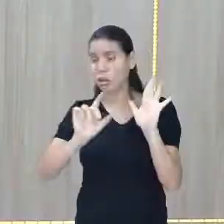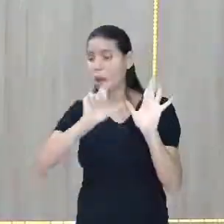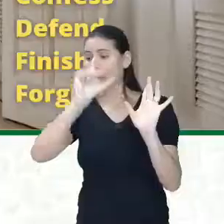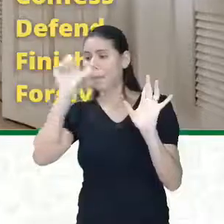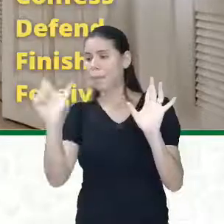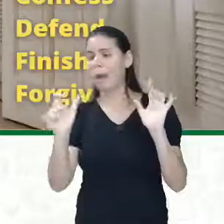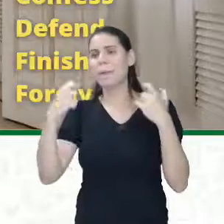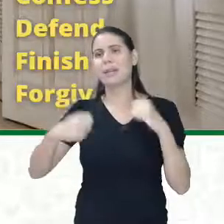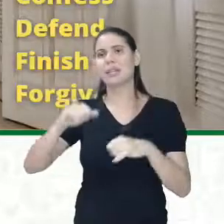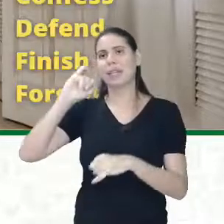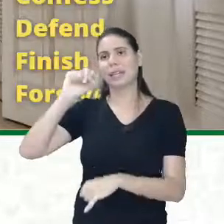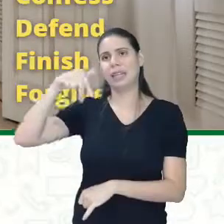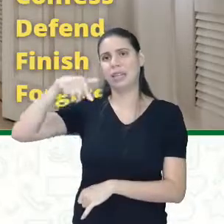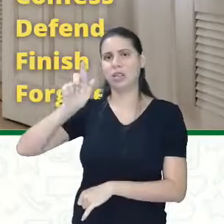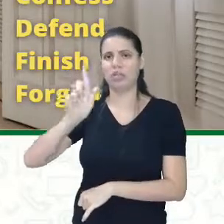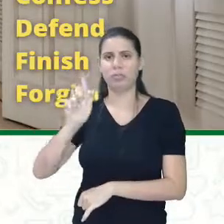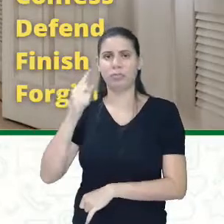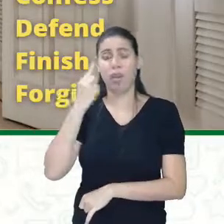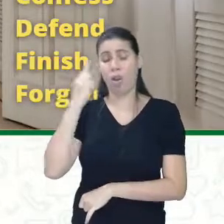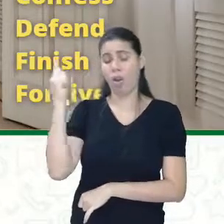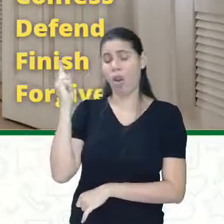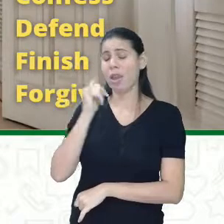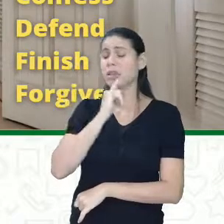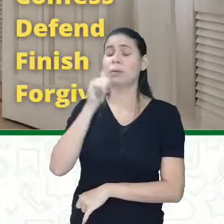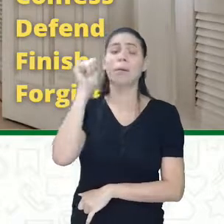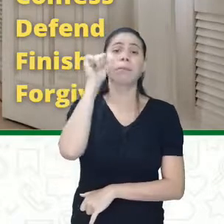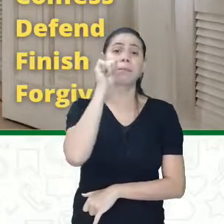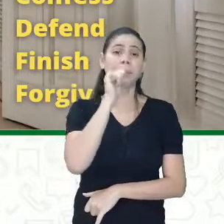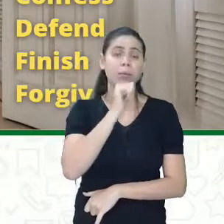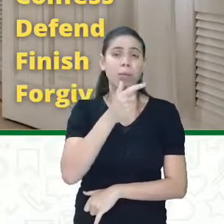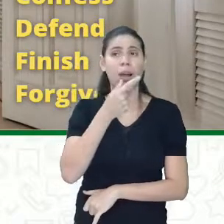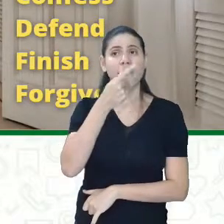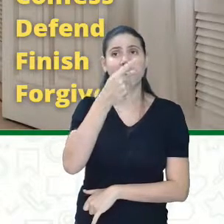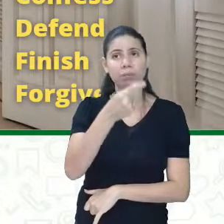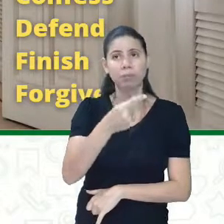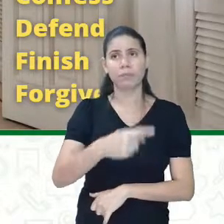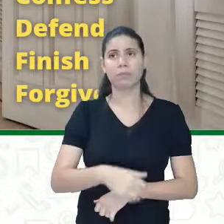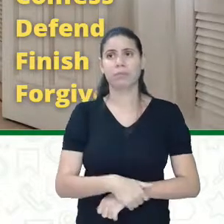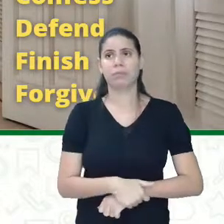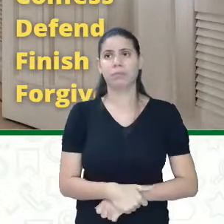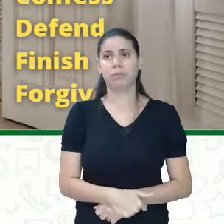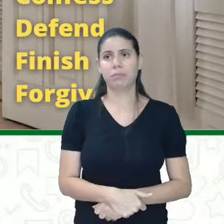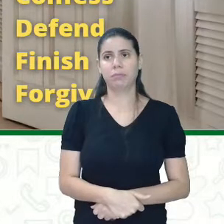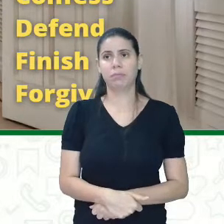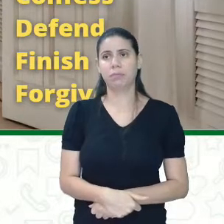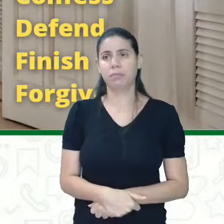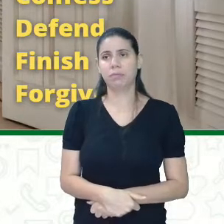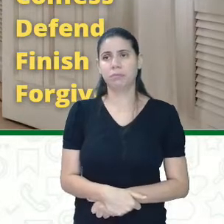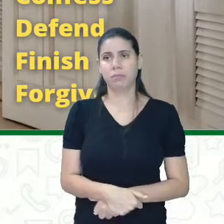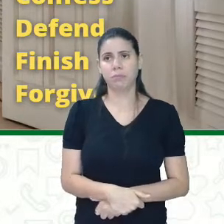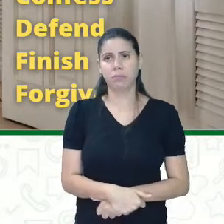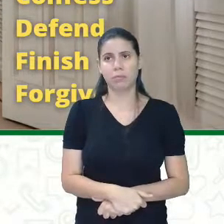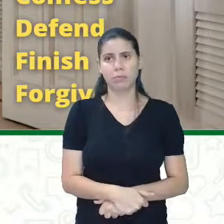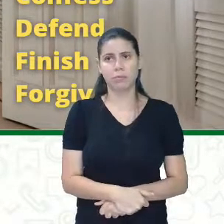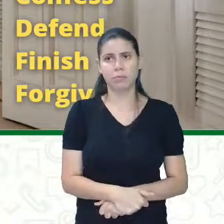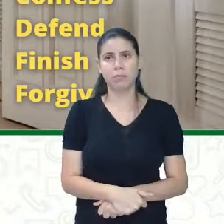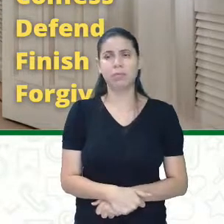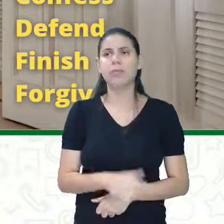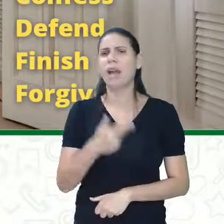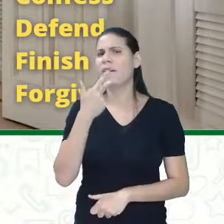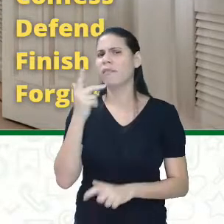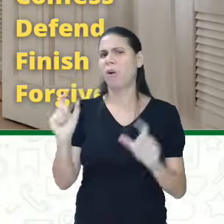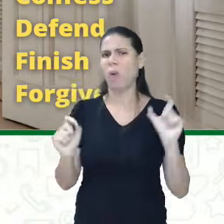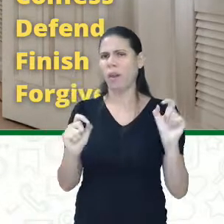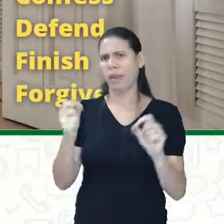assim? Não entendi. Temos um exemplo aqui, ó. Ela falou, I avoid reading. If I read, I don't resist sleeping. O que foi que ela